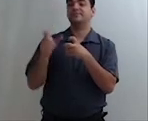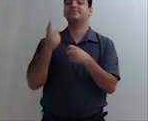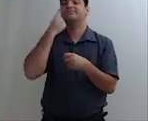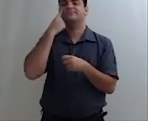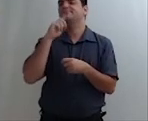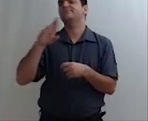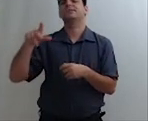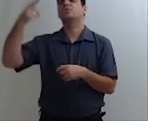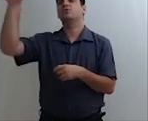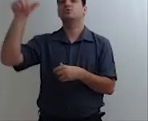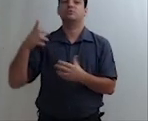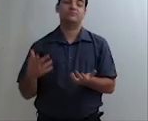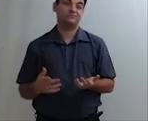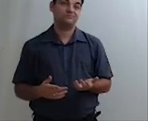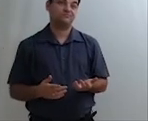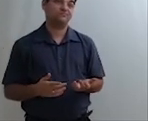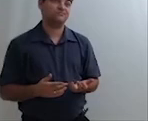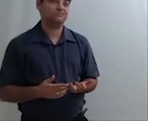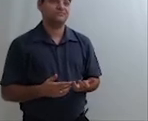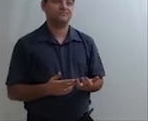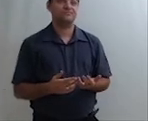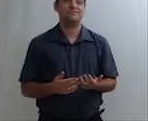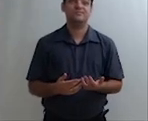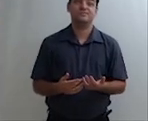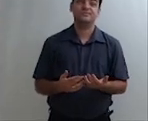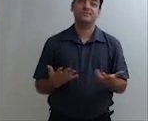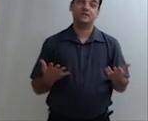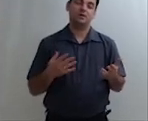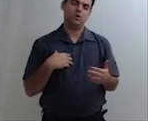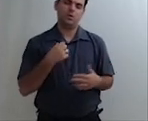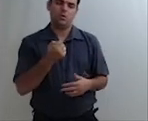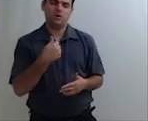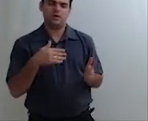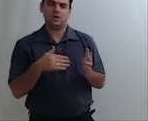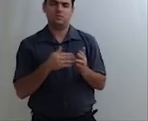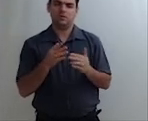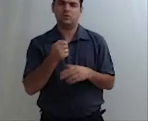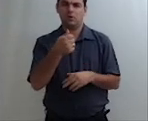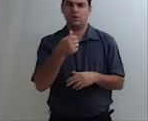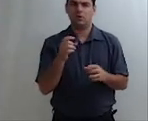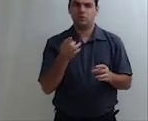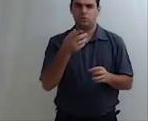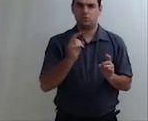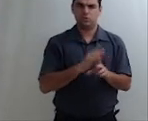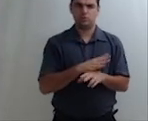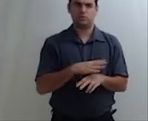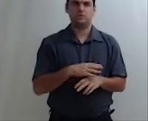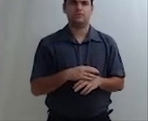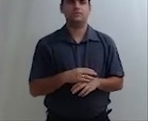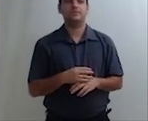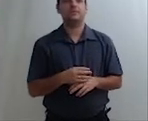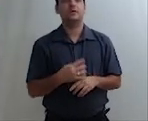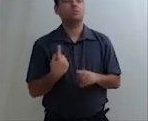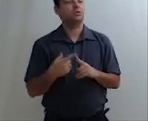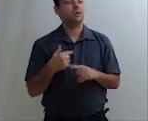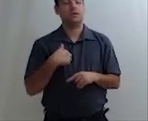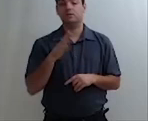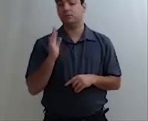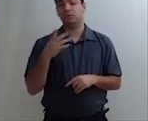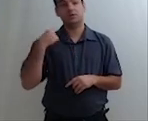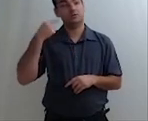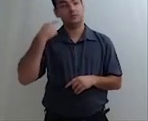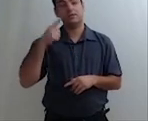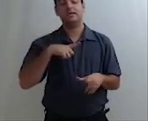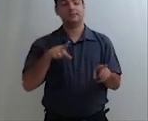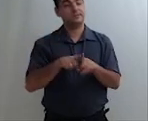instrução e aí já caminhando pro fim queria também abordar que eu mesma enquanto advogada aprendi